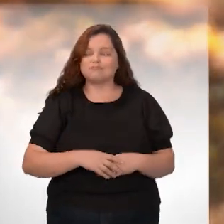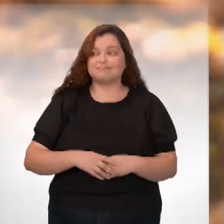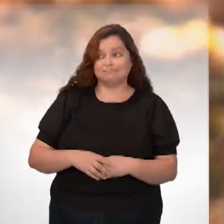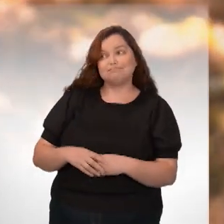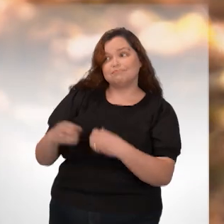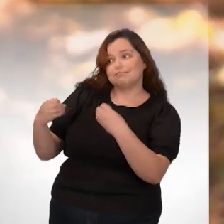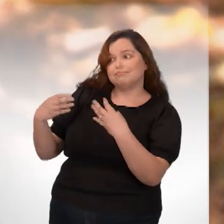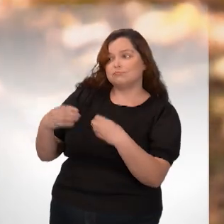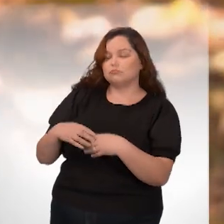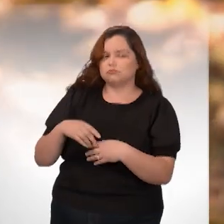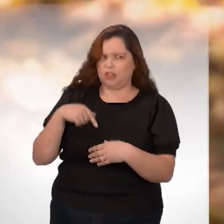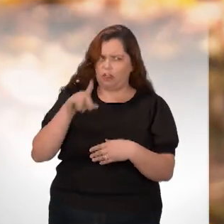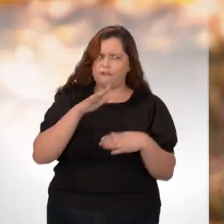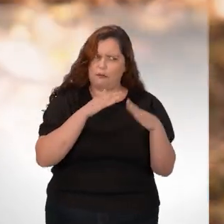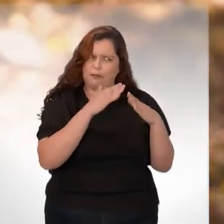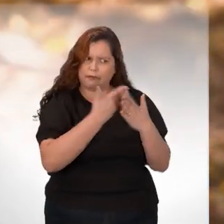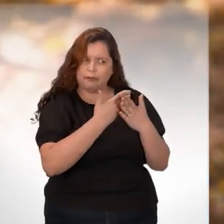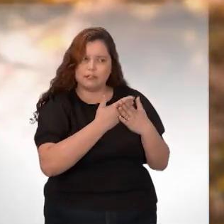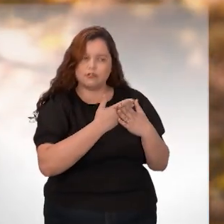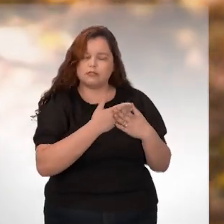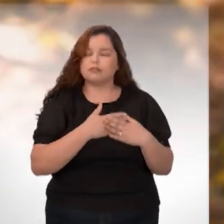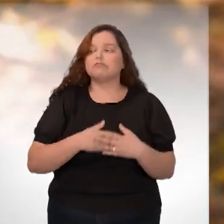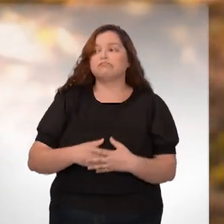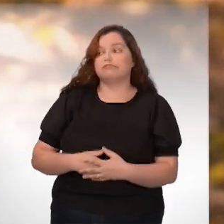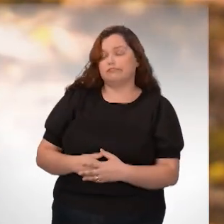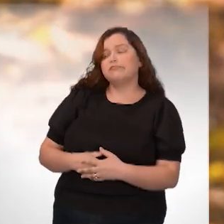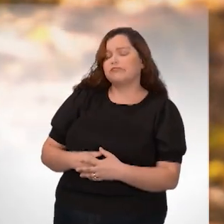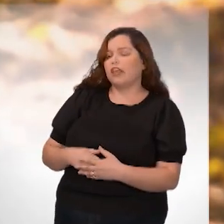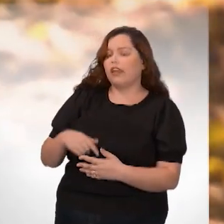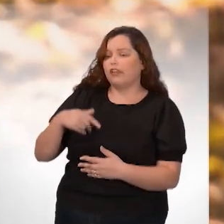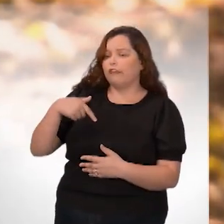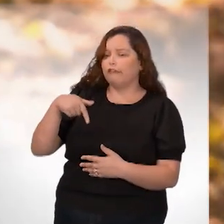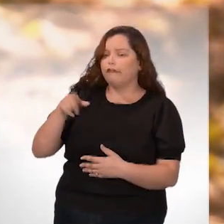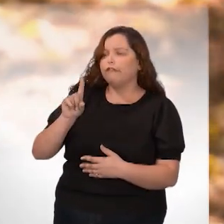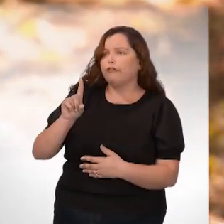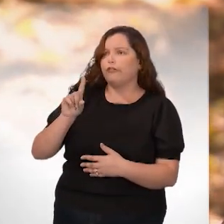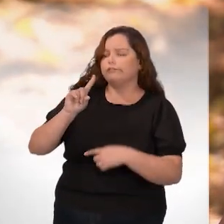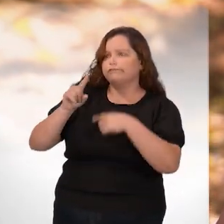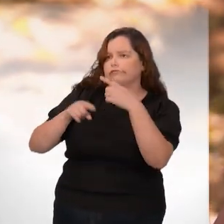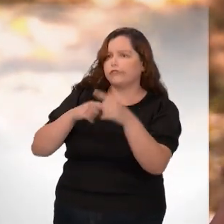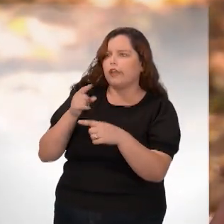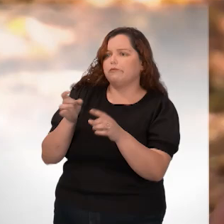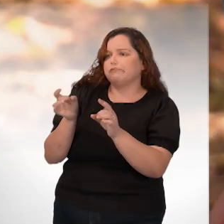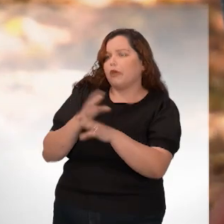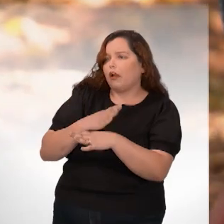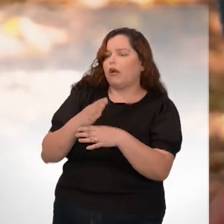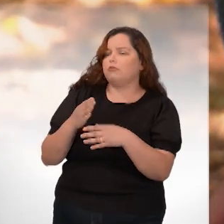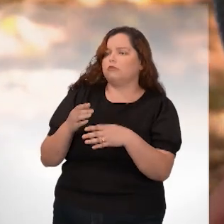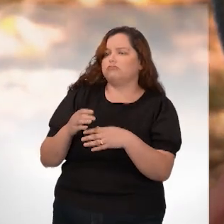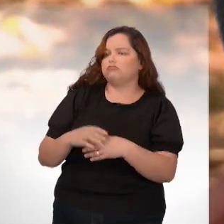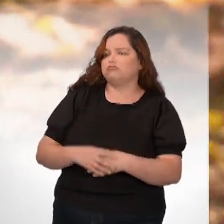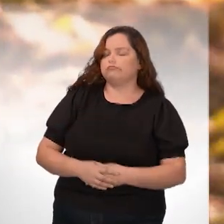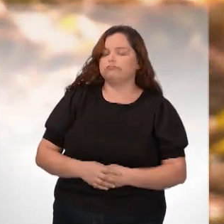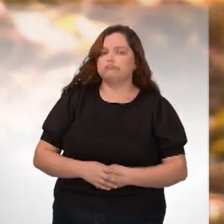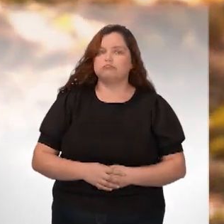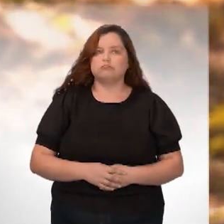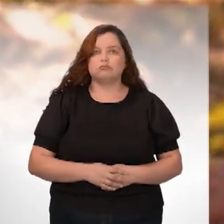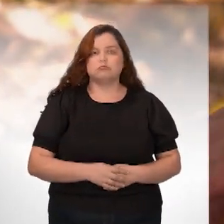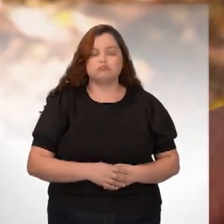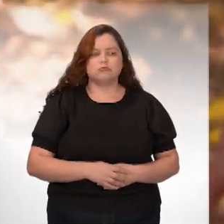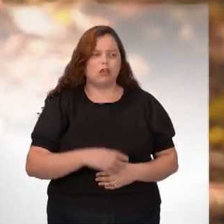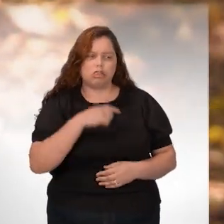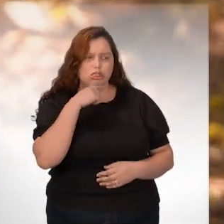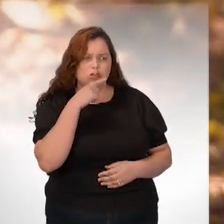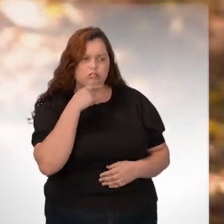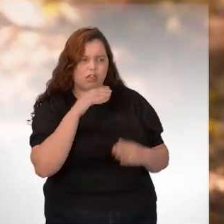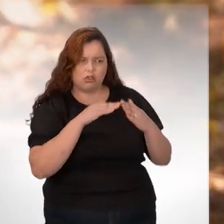Foi. Ela foi pra escola? Já sorriu uma vez, aí depois foi saiu uma de corona. Não